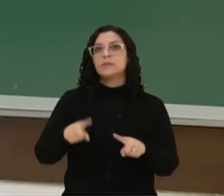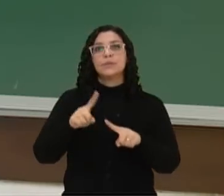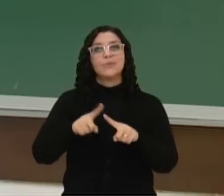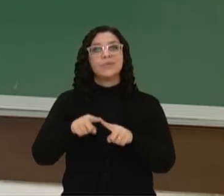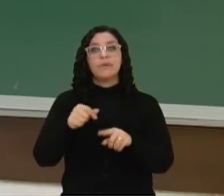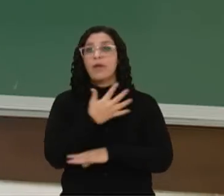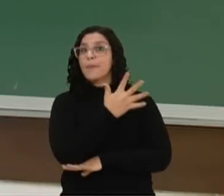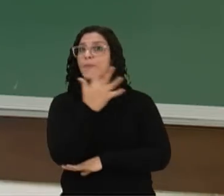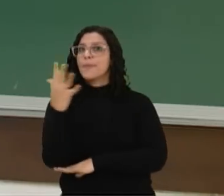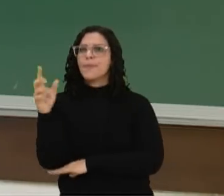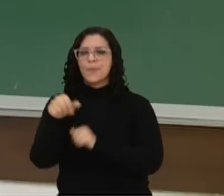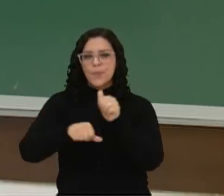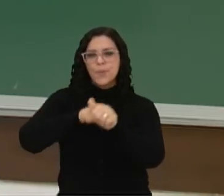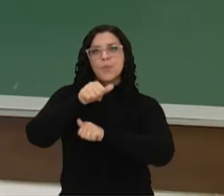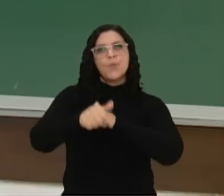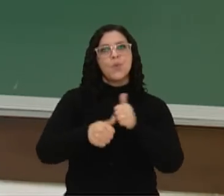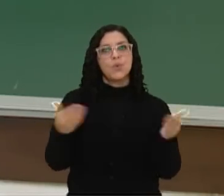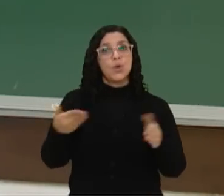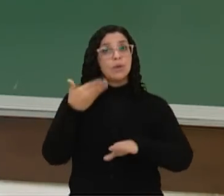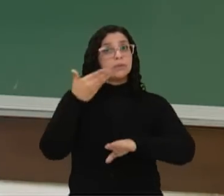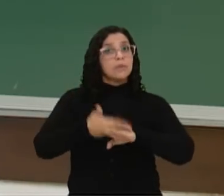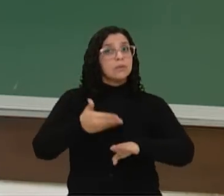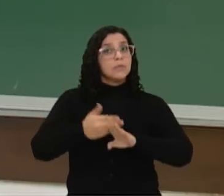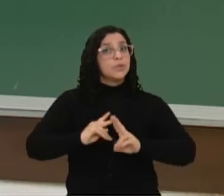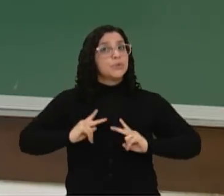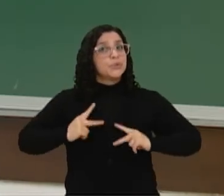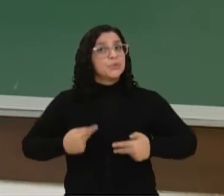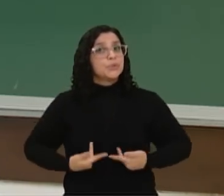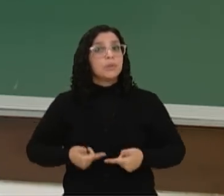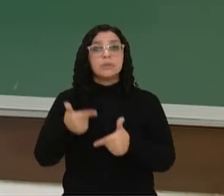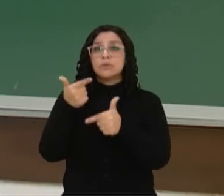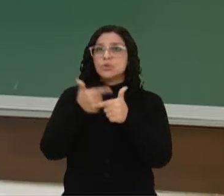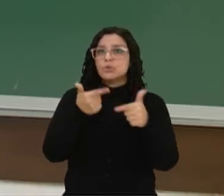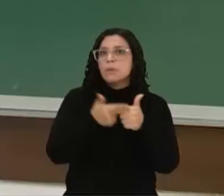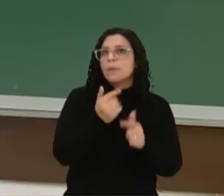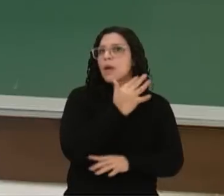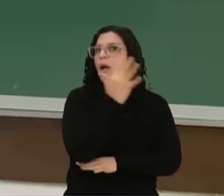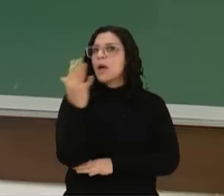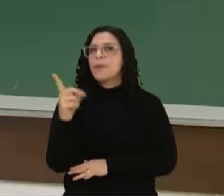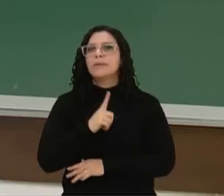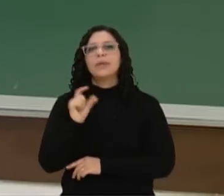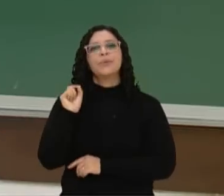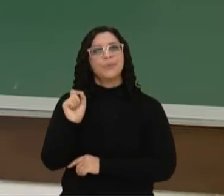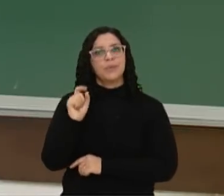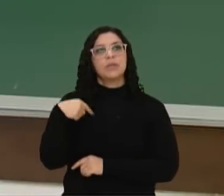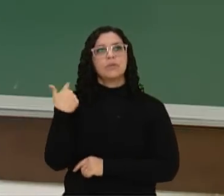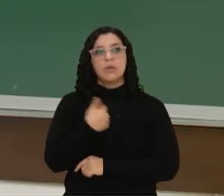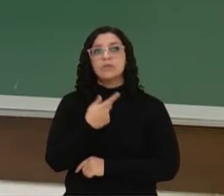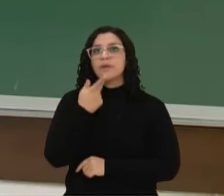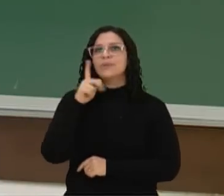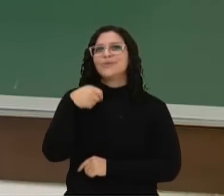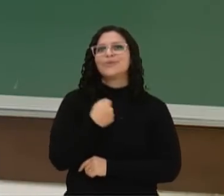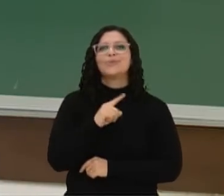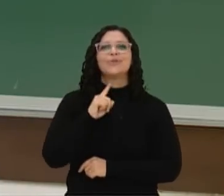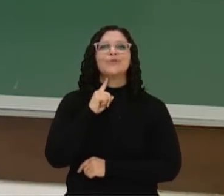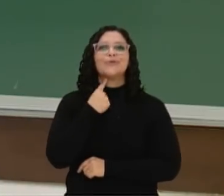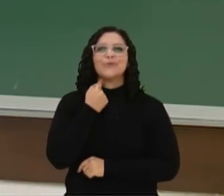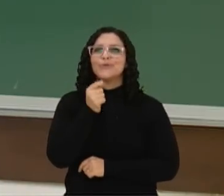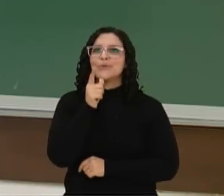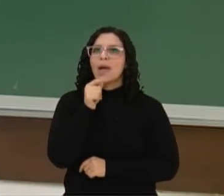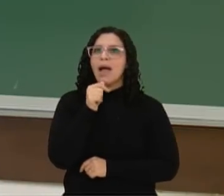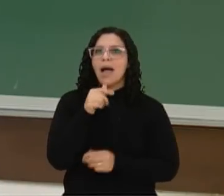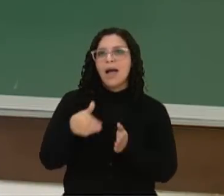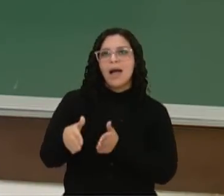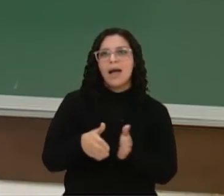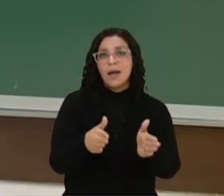das paisagens, a partir das atividades humanas e nesses problemas ambientais gerados por isso, nós falamos da poluição das águas,